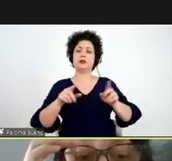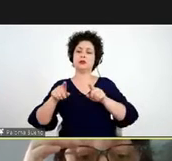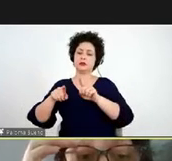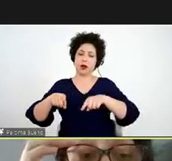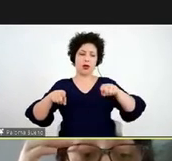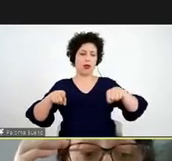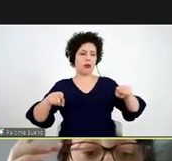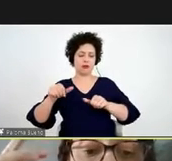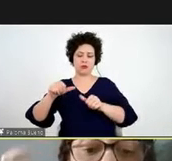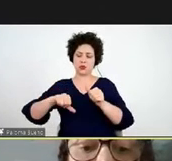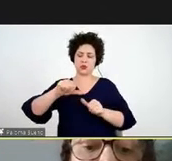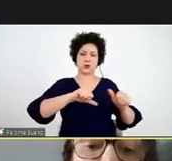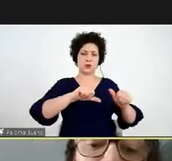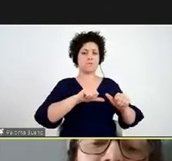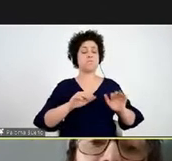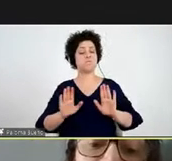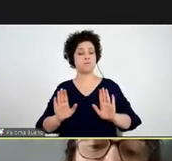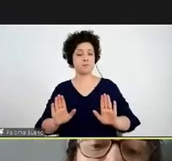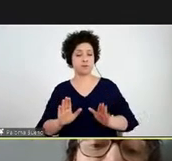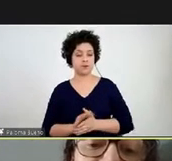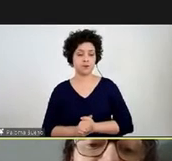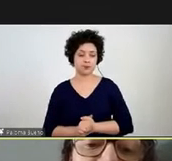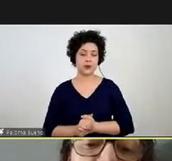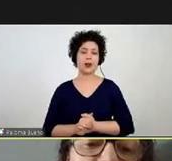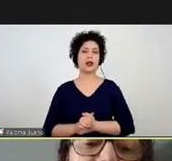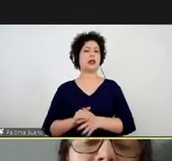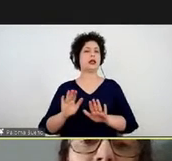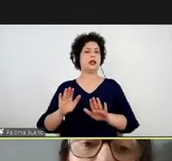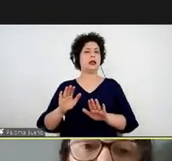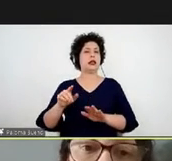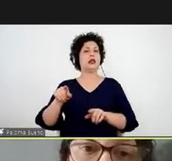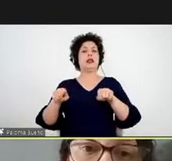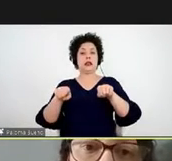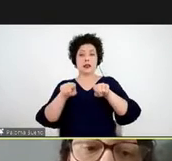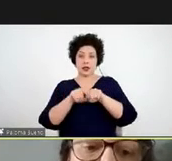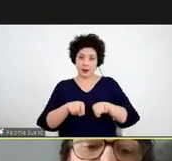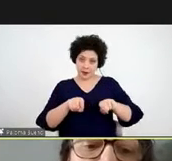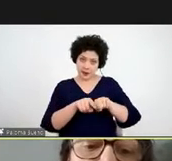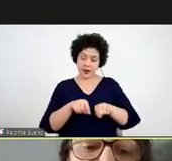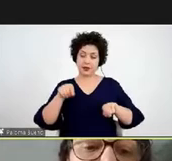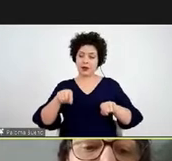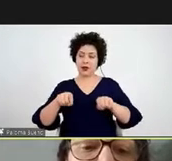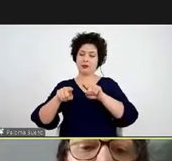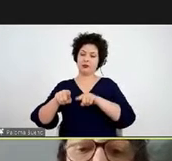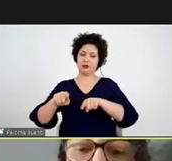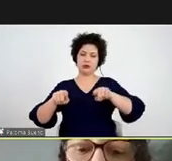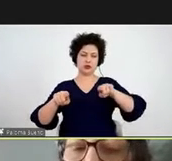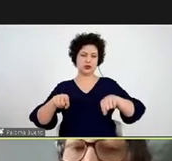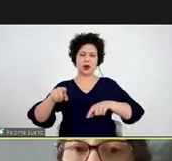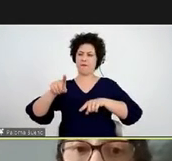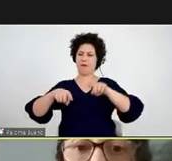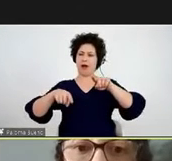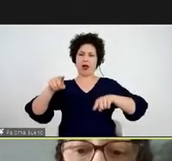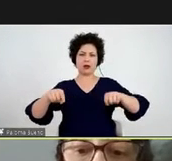essas flutuações. Bem, se a gente considerar que a memória é também construída por nuances de